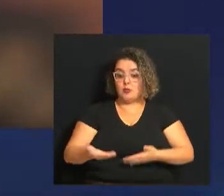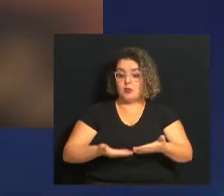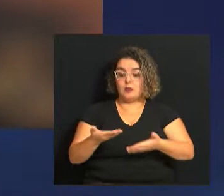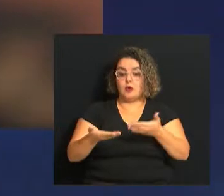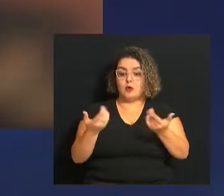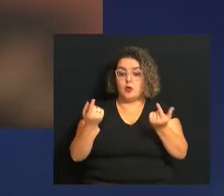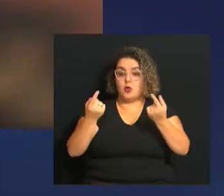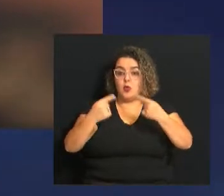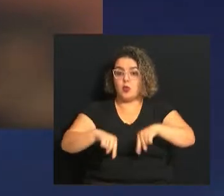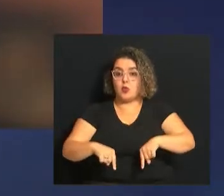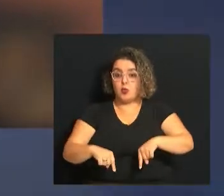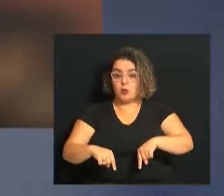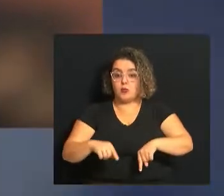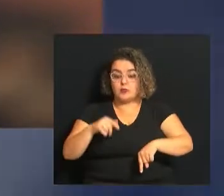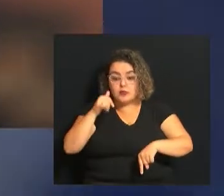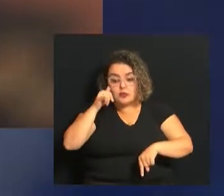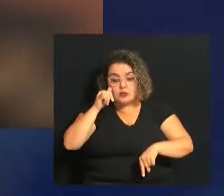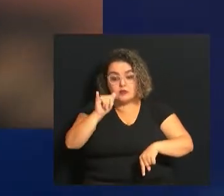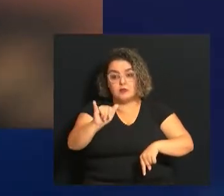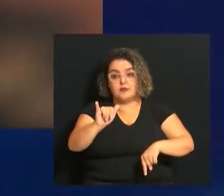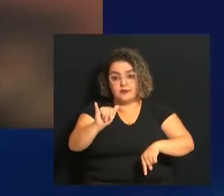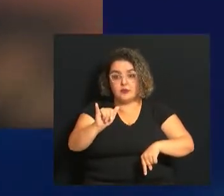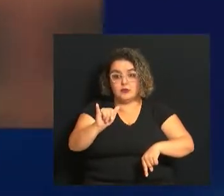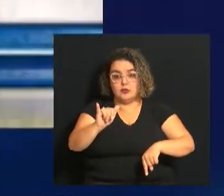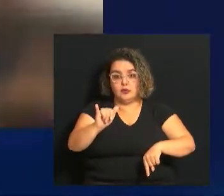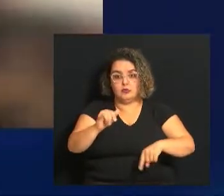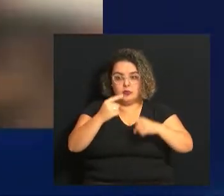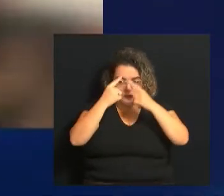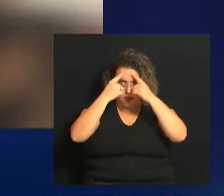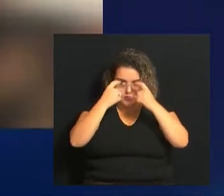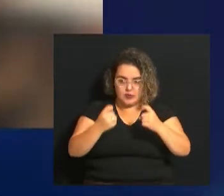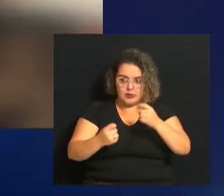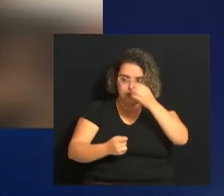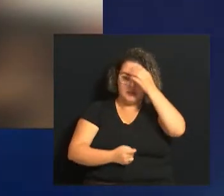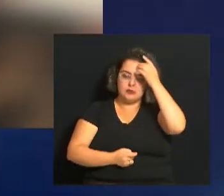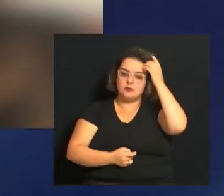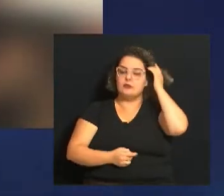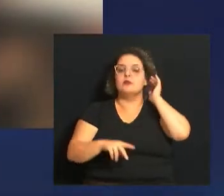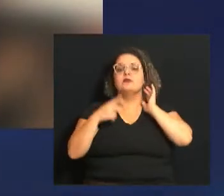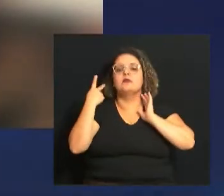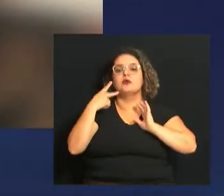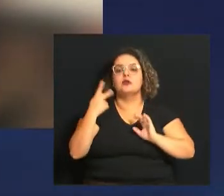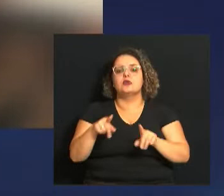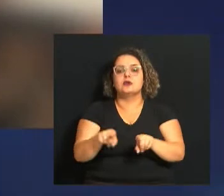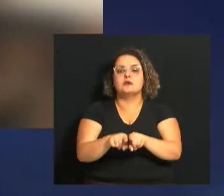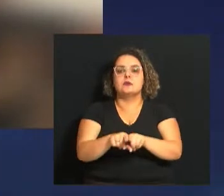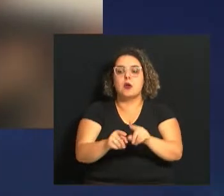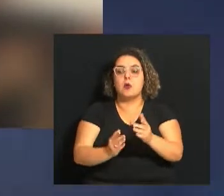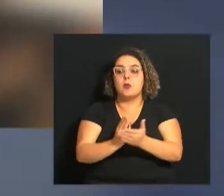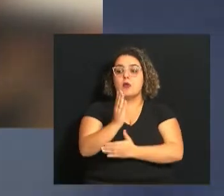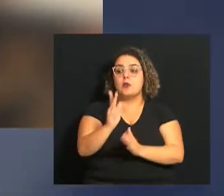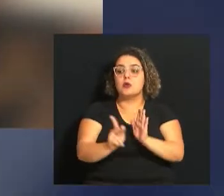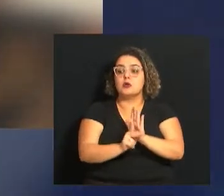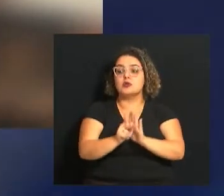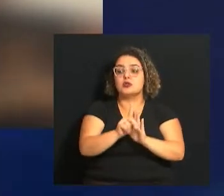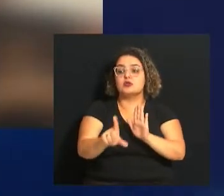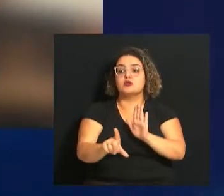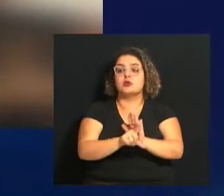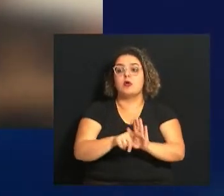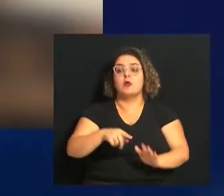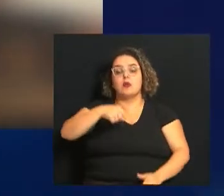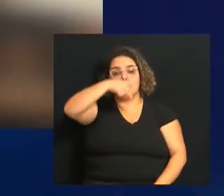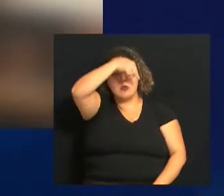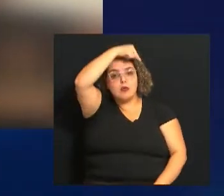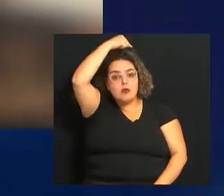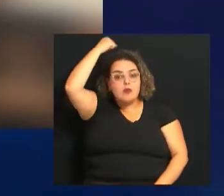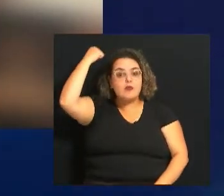Combate e a Prevenção à Violência contra a Mulher. Vereadores também aprovam um projeto de lei do vereador Paulo Gaspar,